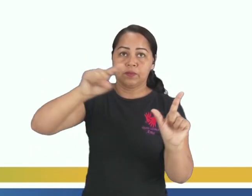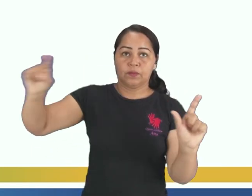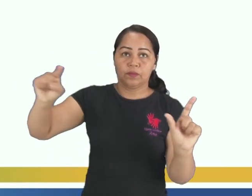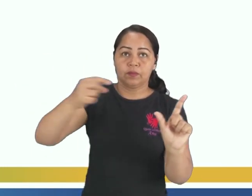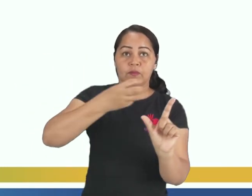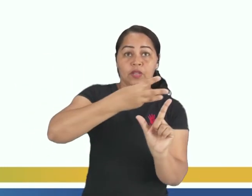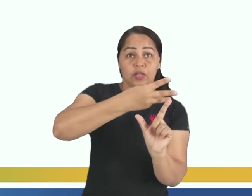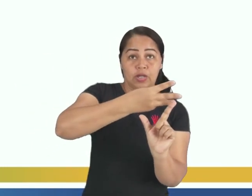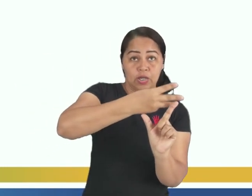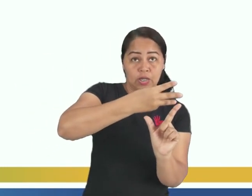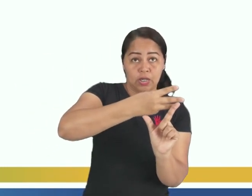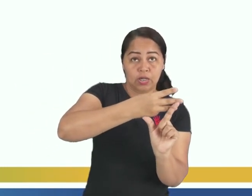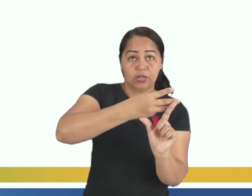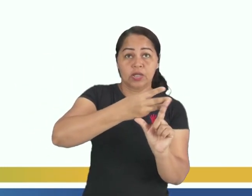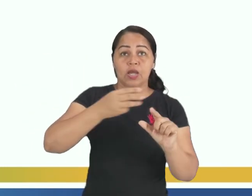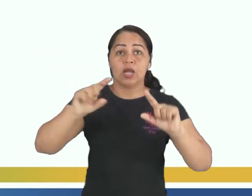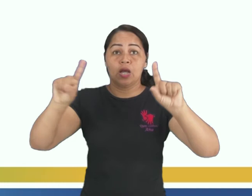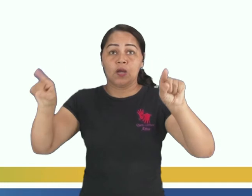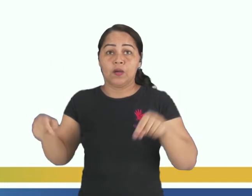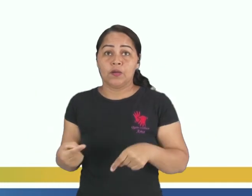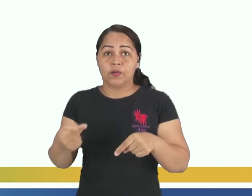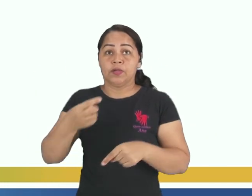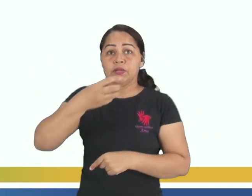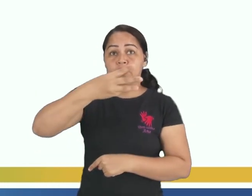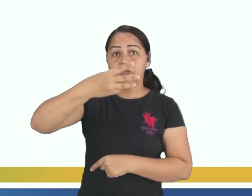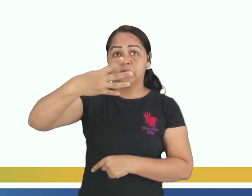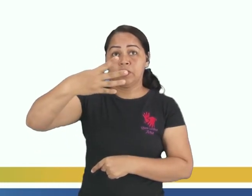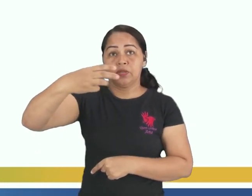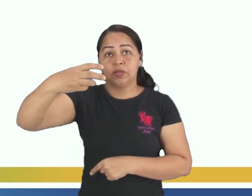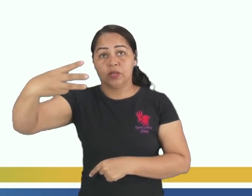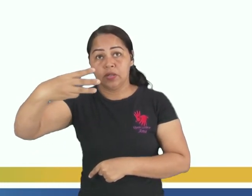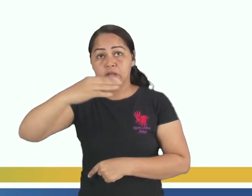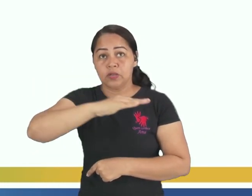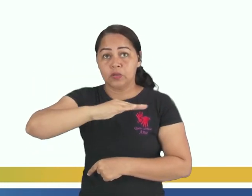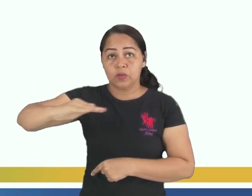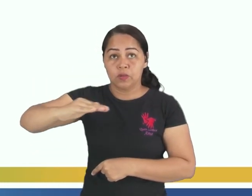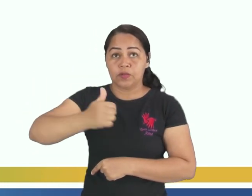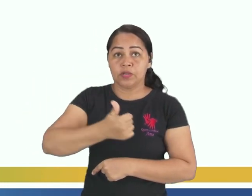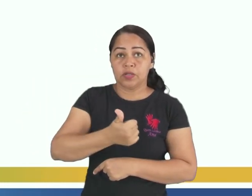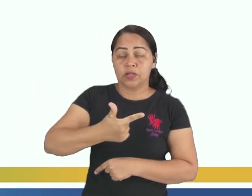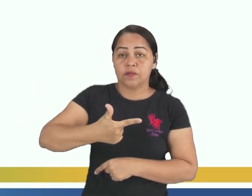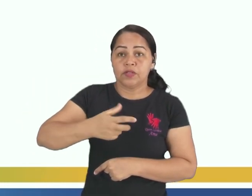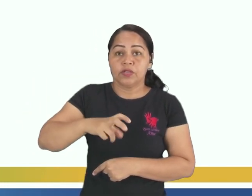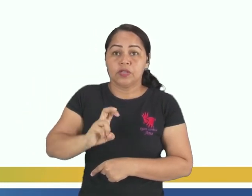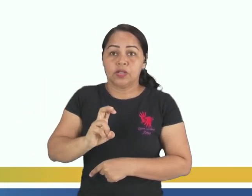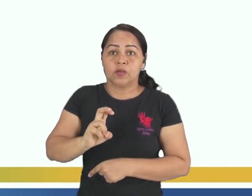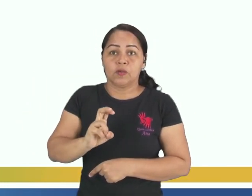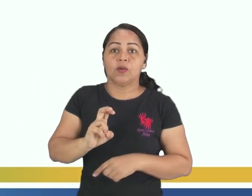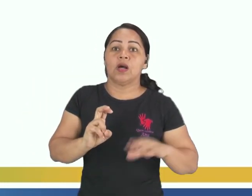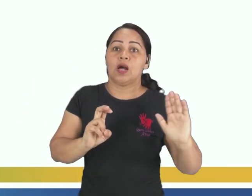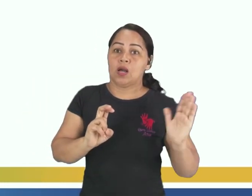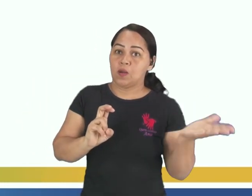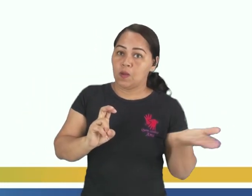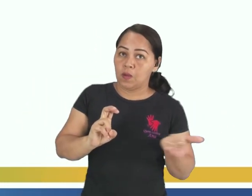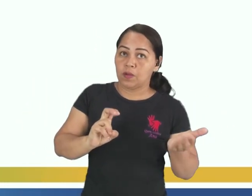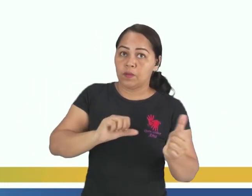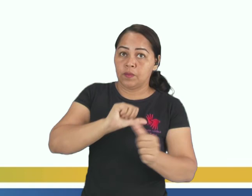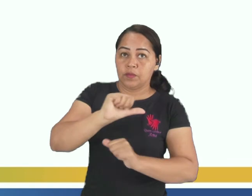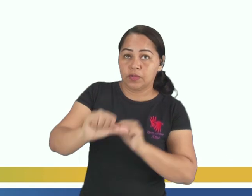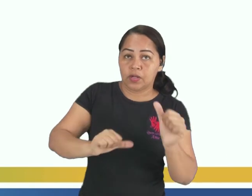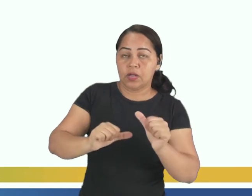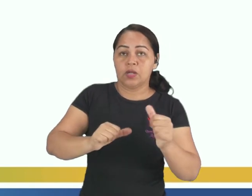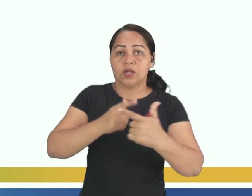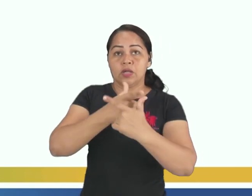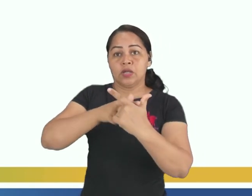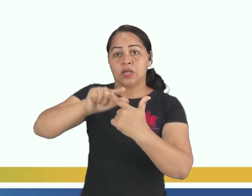cúbica de 343 sobre 125. E aí o que vai acontecer? Eu tiro a raiz cúbica em